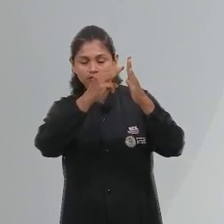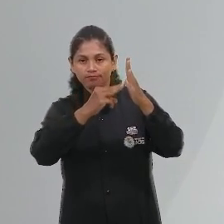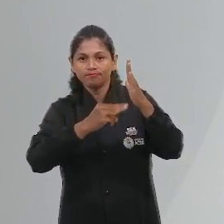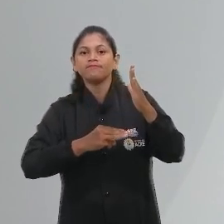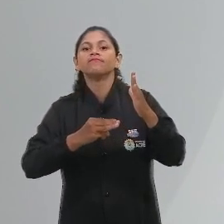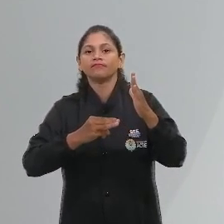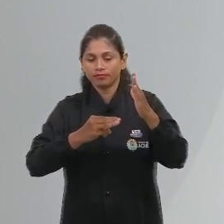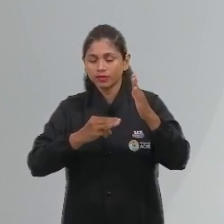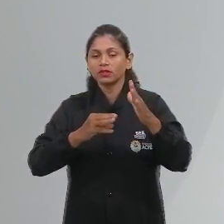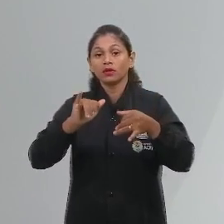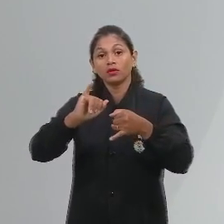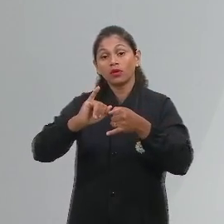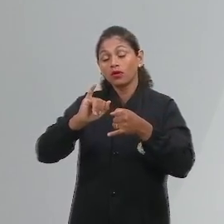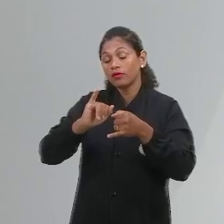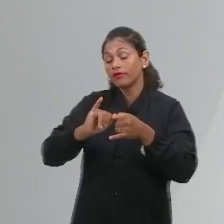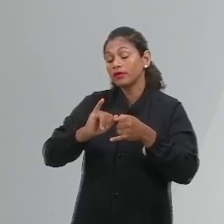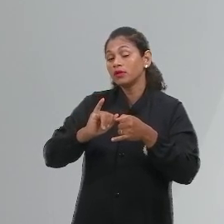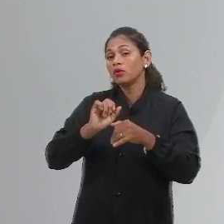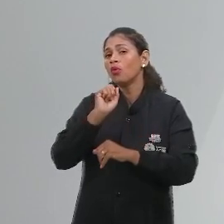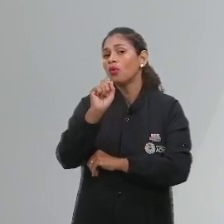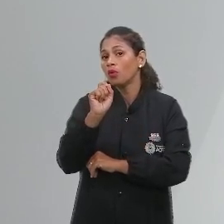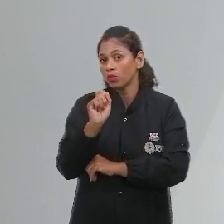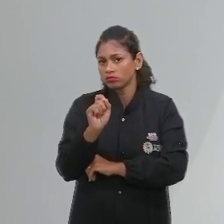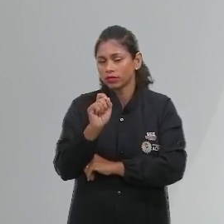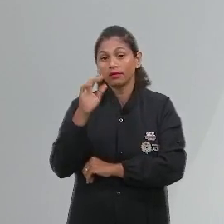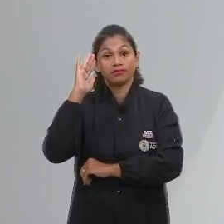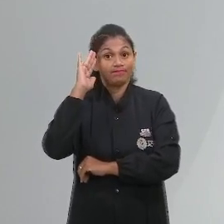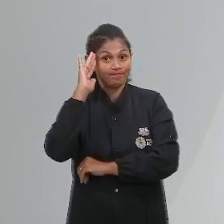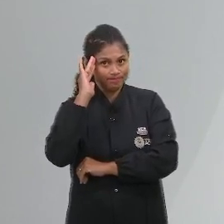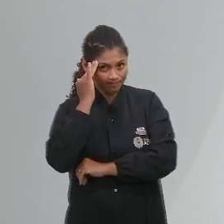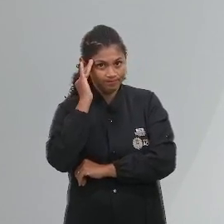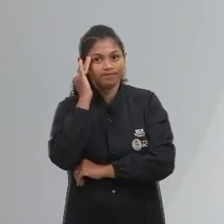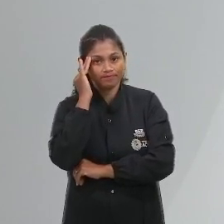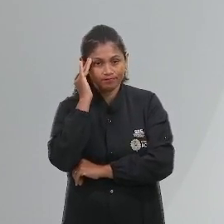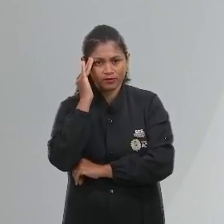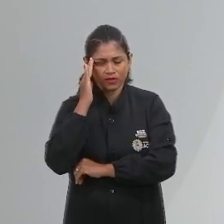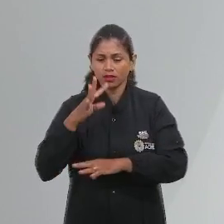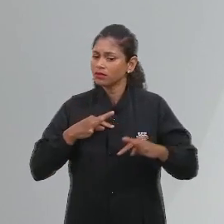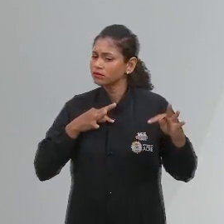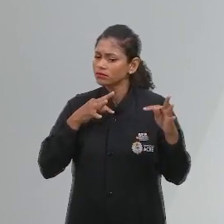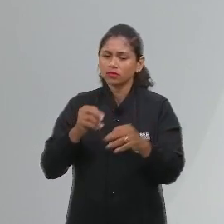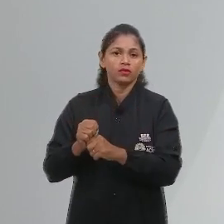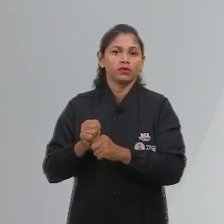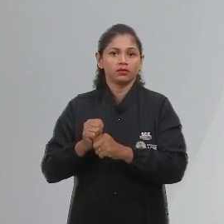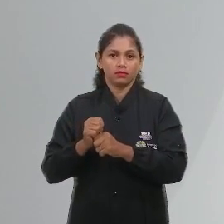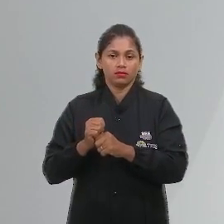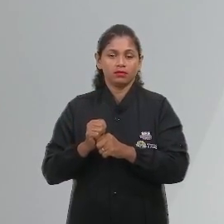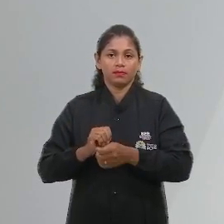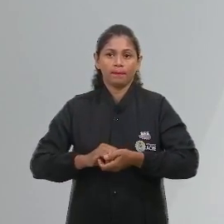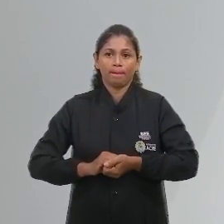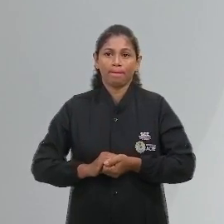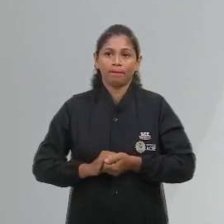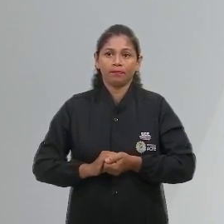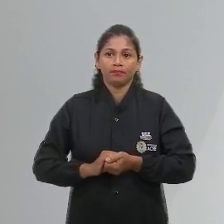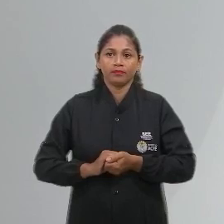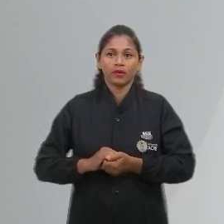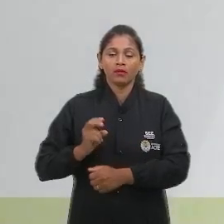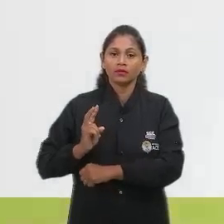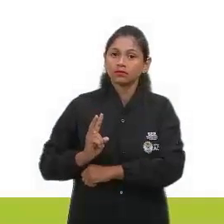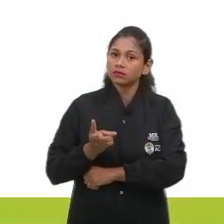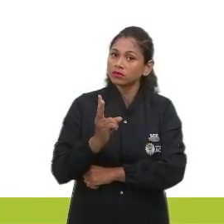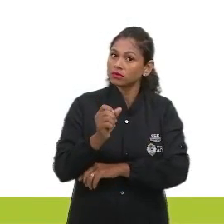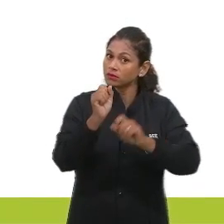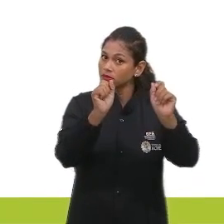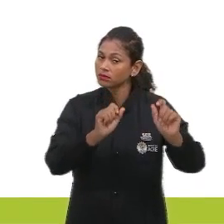que a solução seja compreensível a todos. Vamos avançar nessa projeção, apresentando